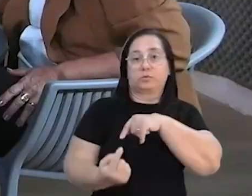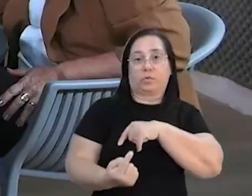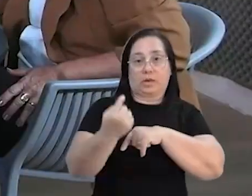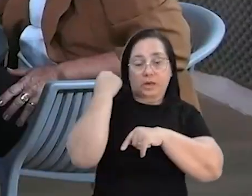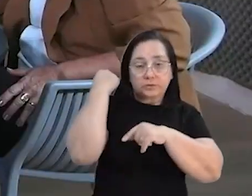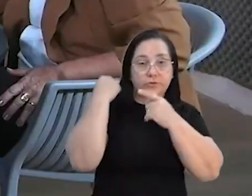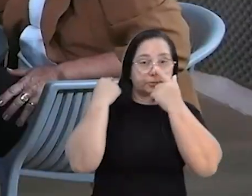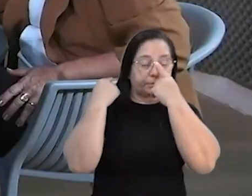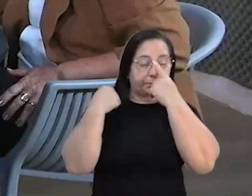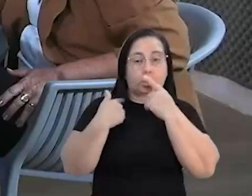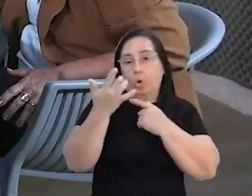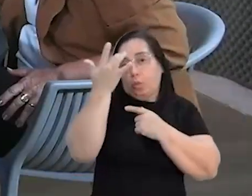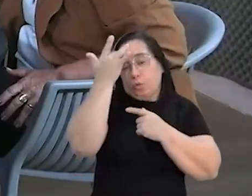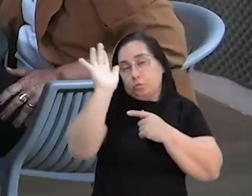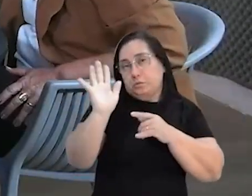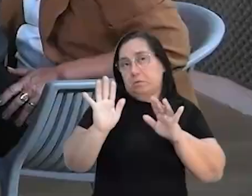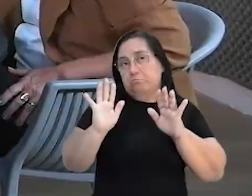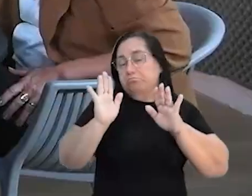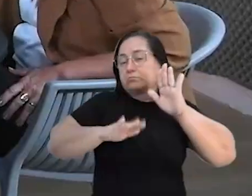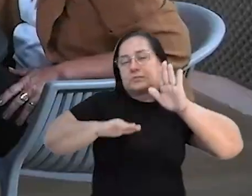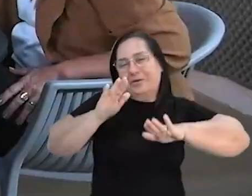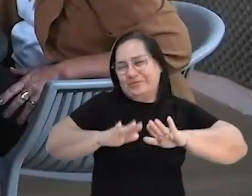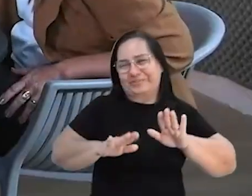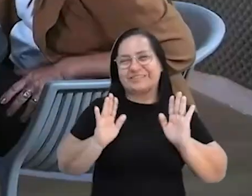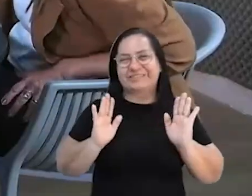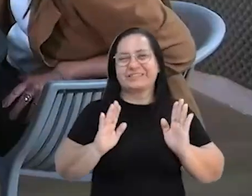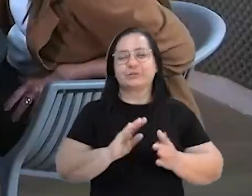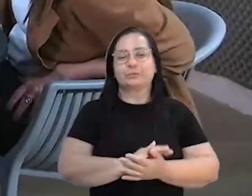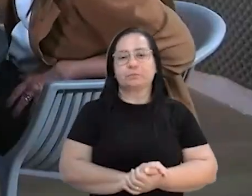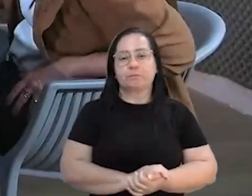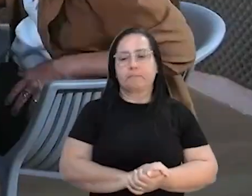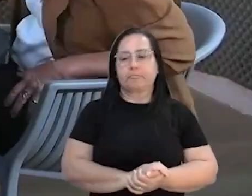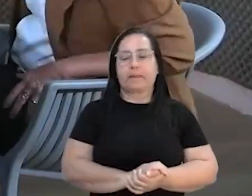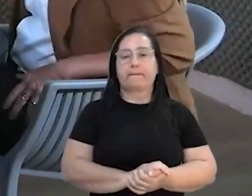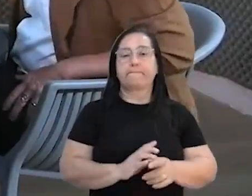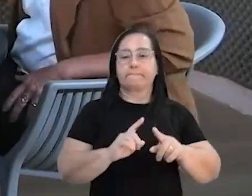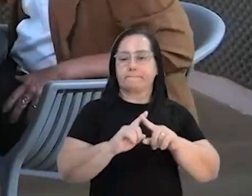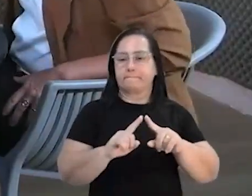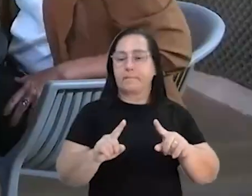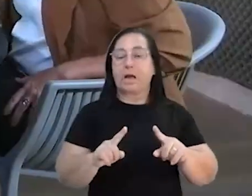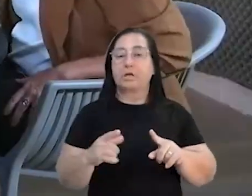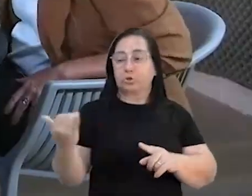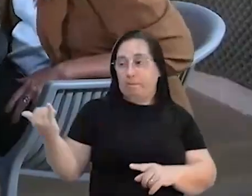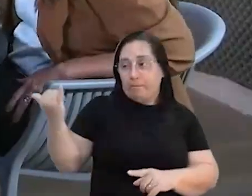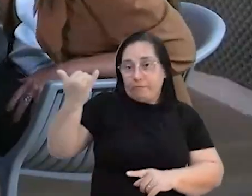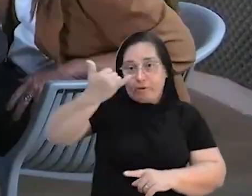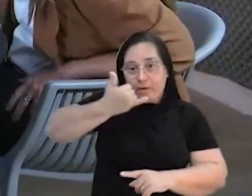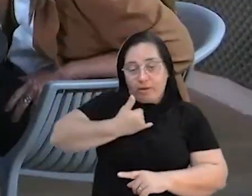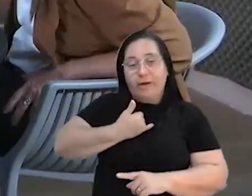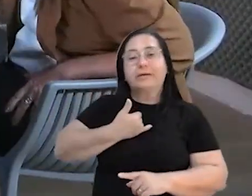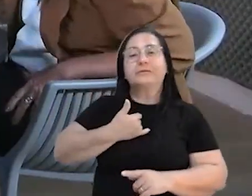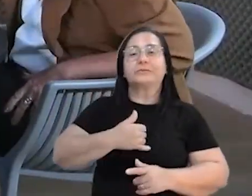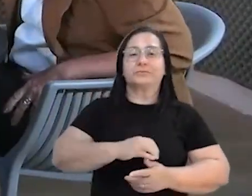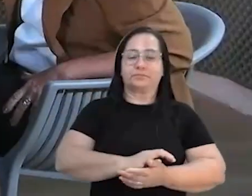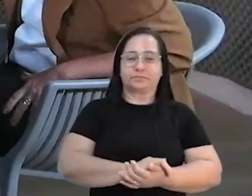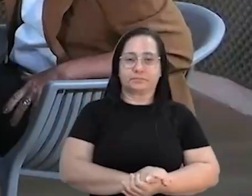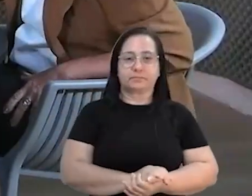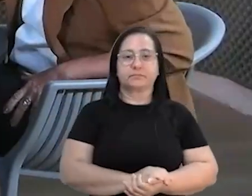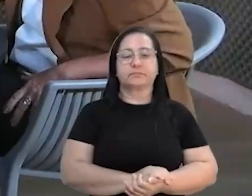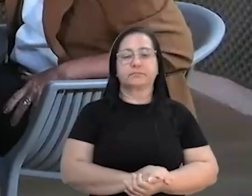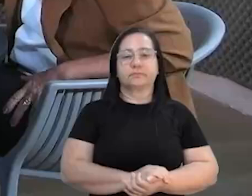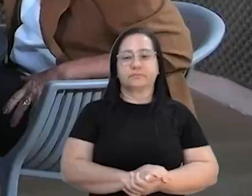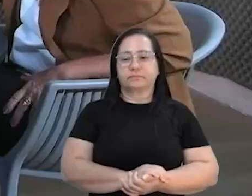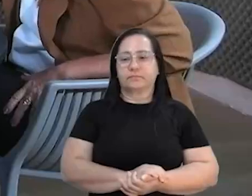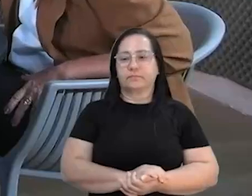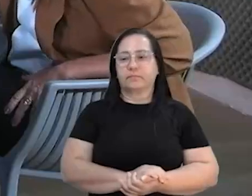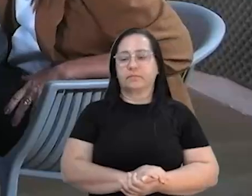eu não sei que eu estava junto dele, né? Mas Me contaram, né? Ai,